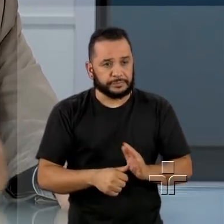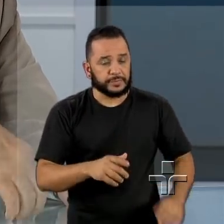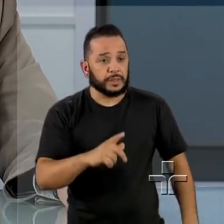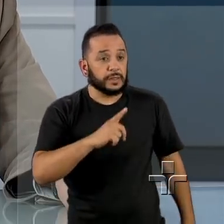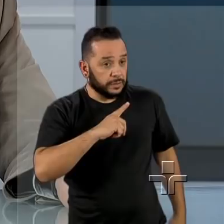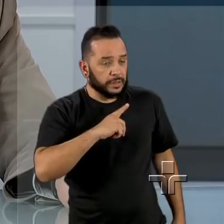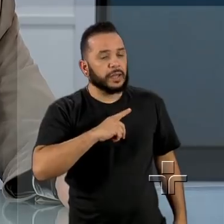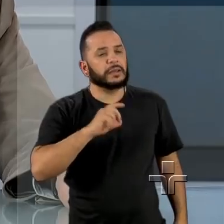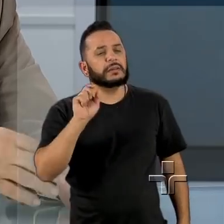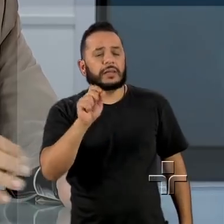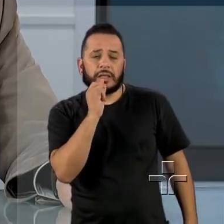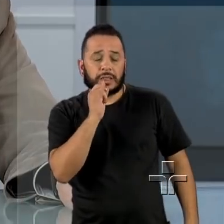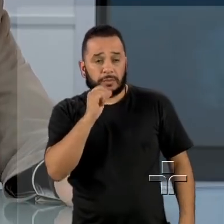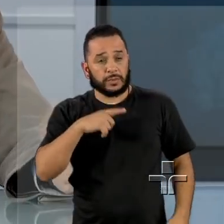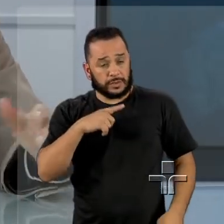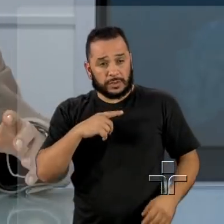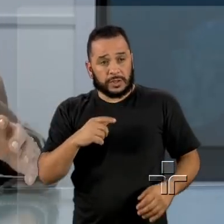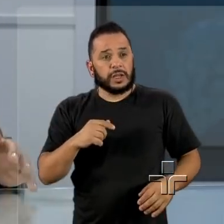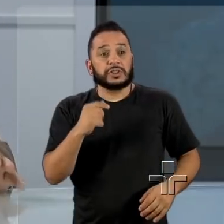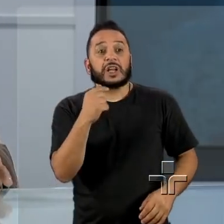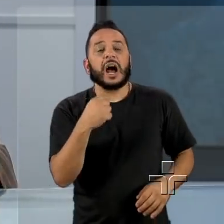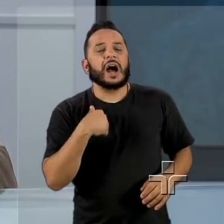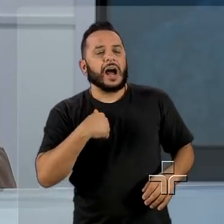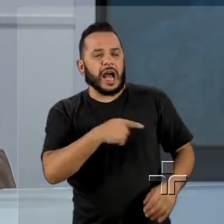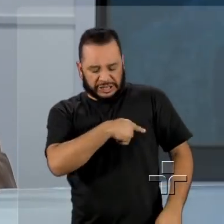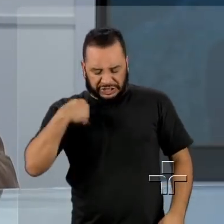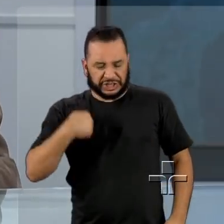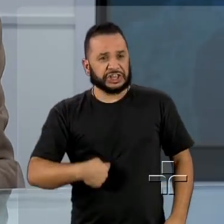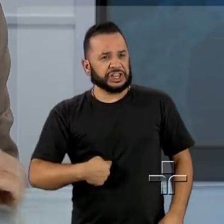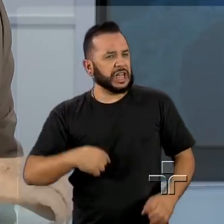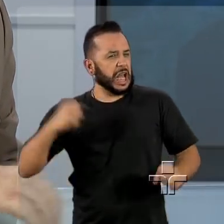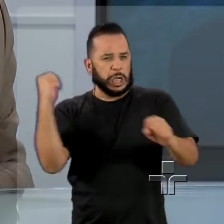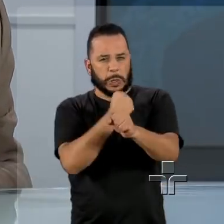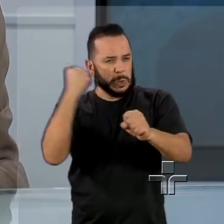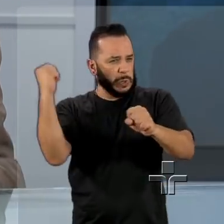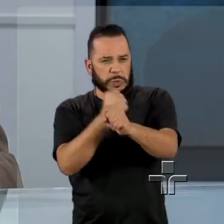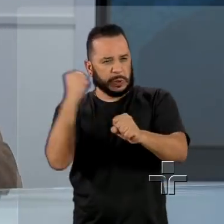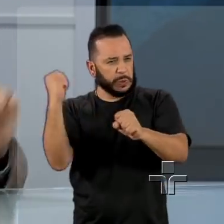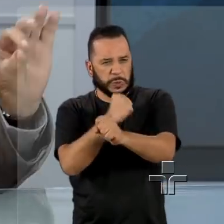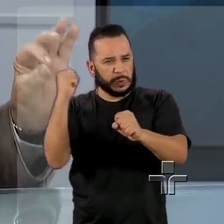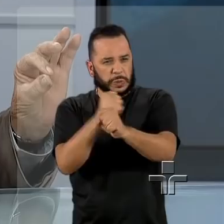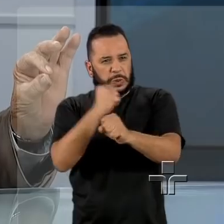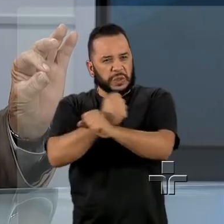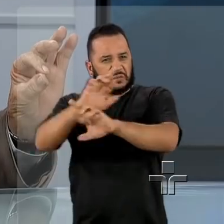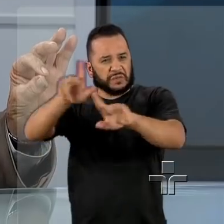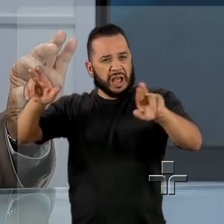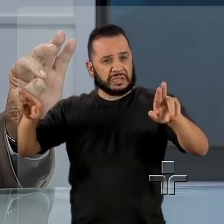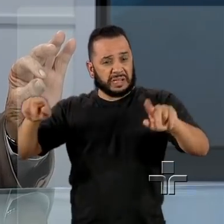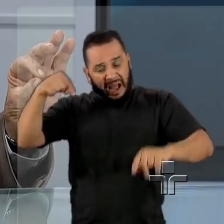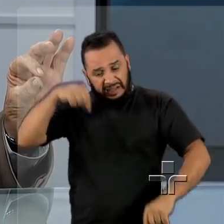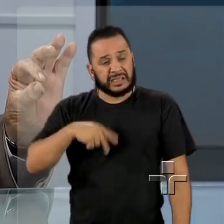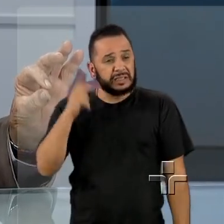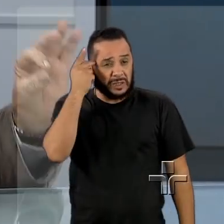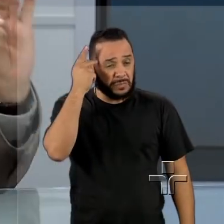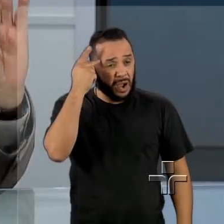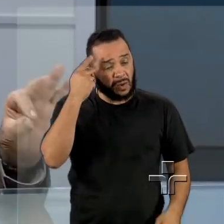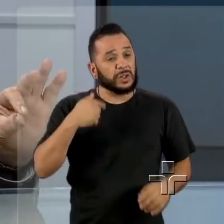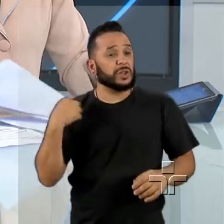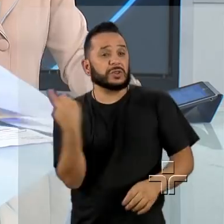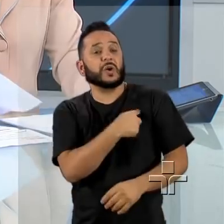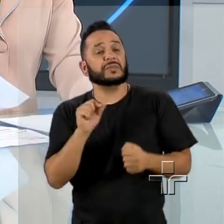no Caminho prendeu 14 pessoas e cumpriu 51 mandados de busca e apreensão em São Paulo e no Espírito